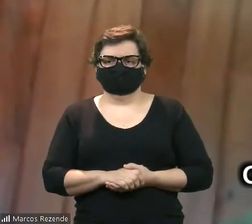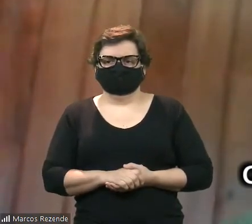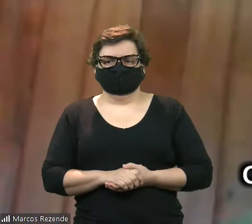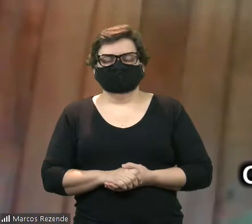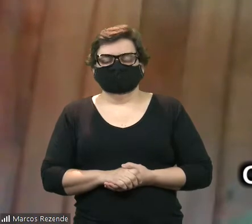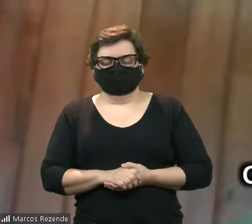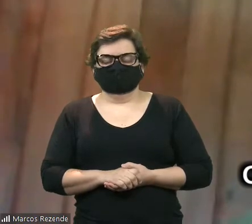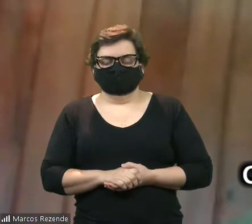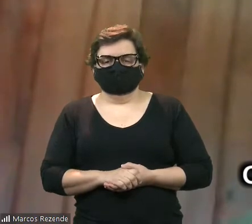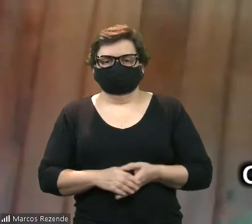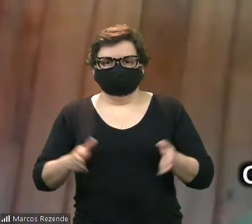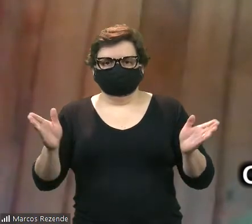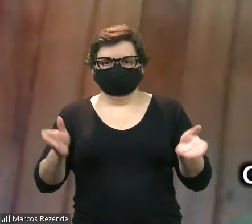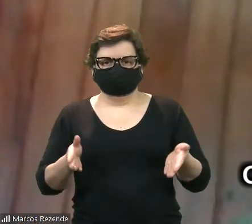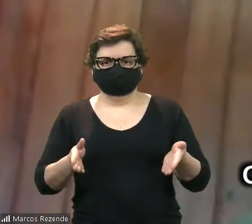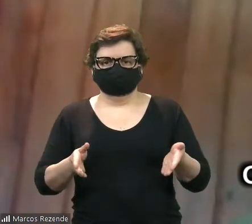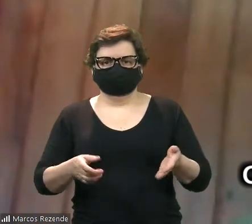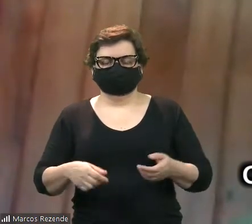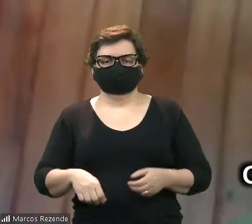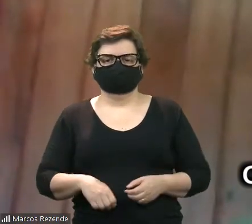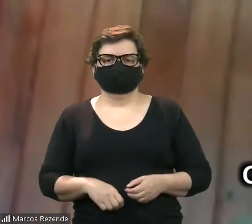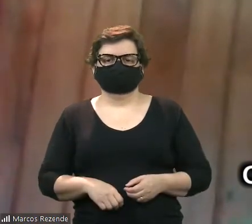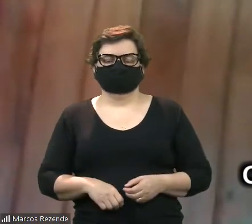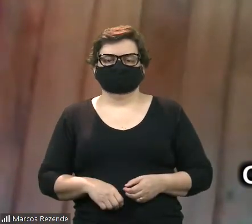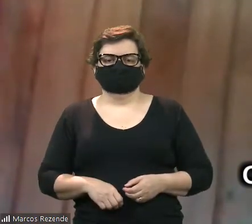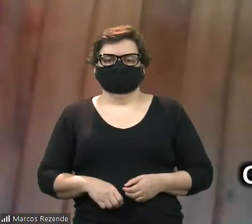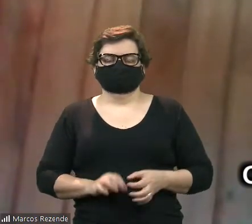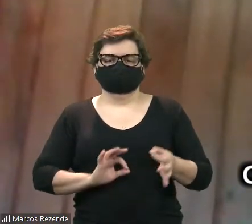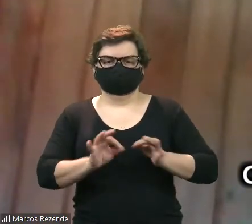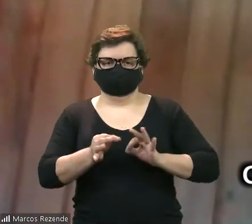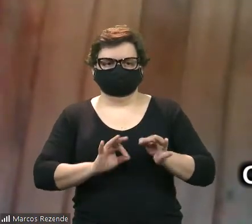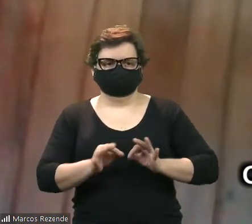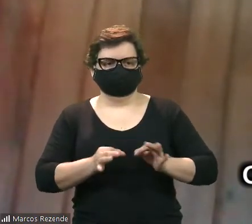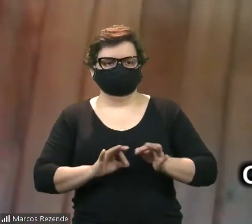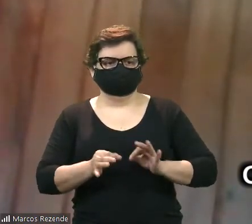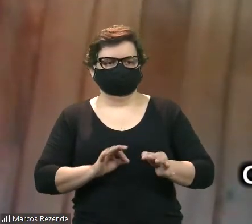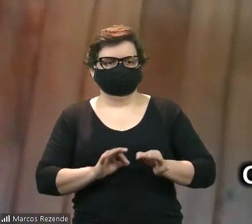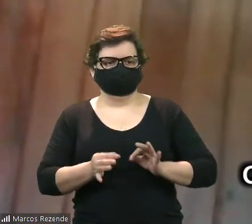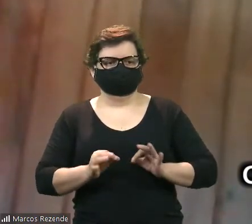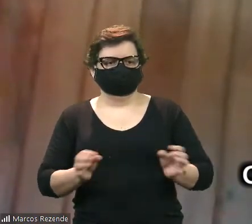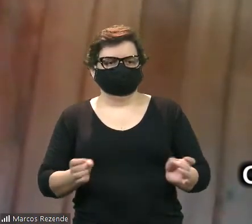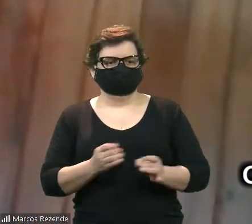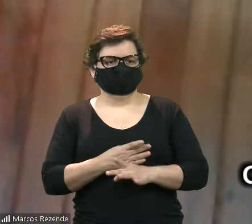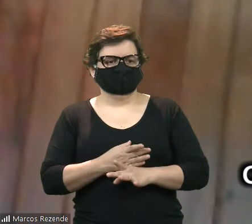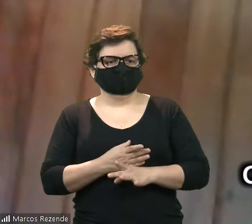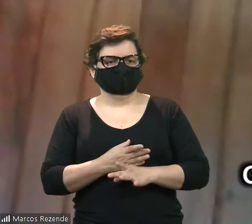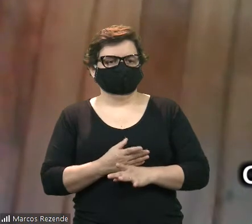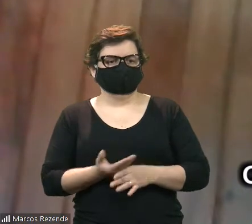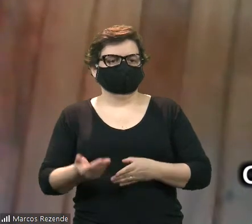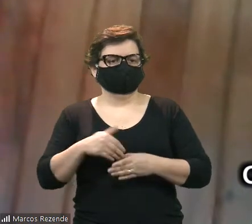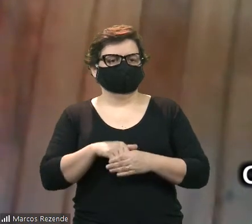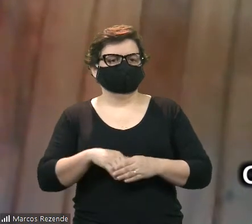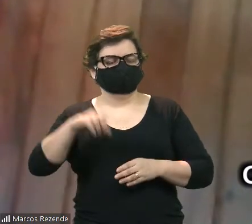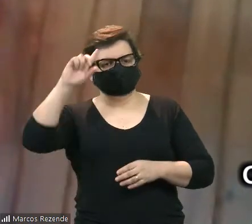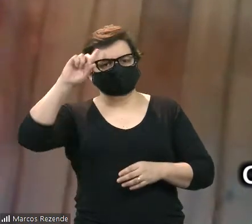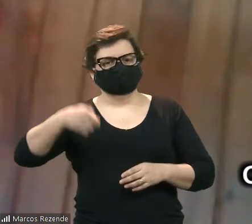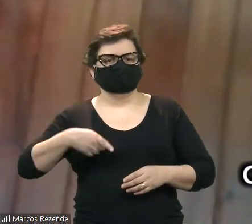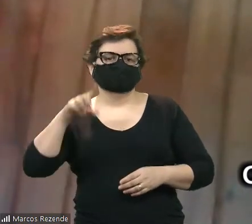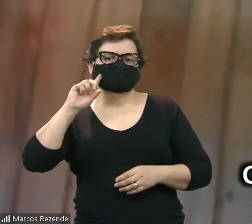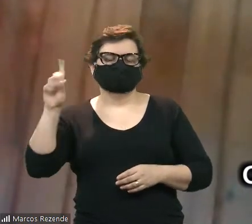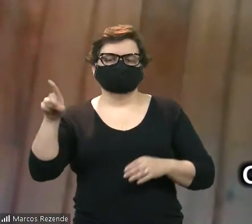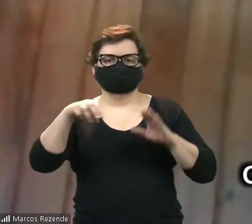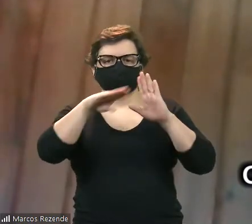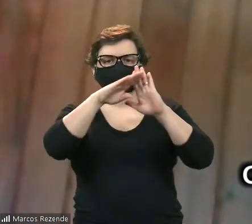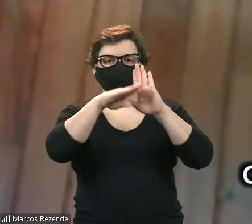Passemos agora, então, aos projetos conclusos. Os processos estão incluídos na ordem do dia nos termos do